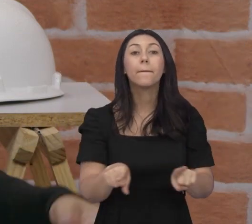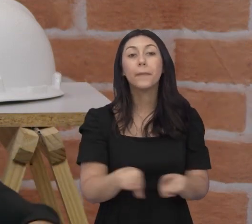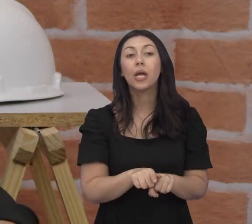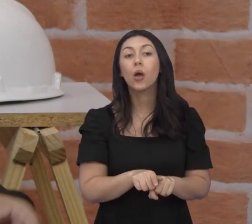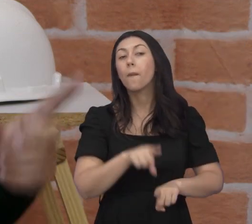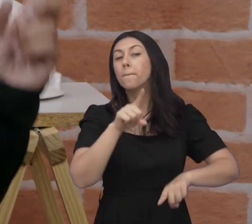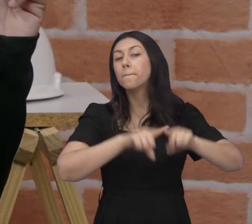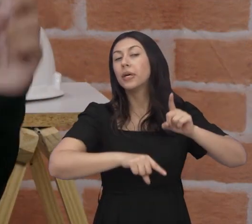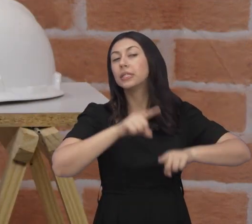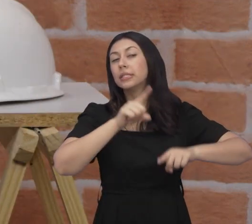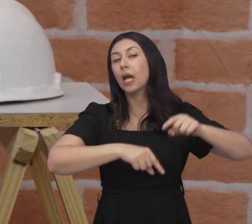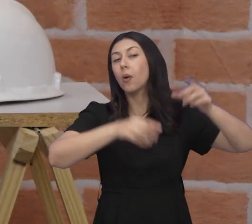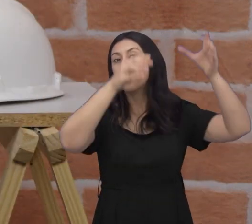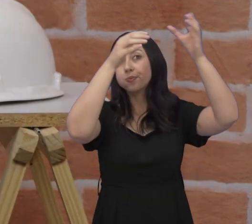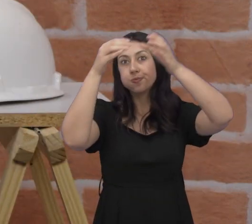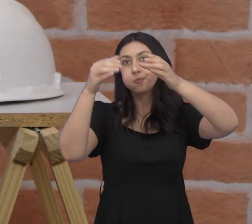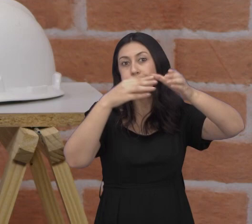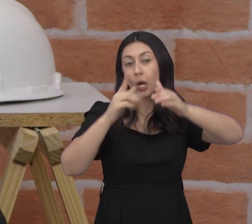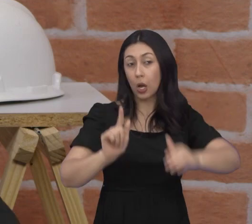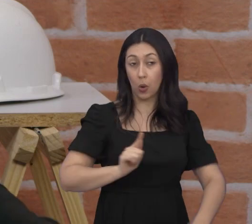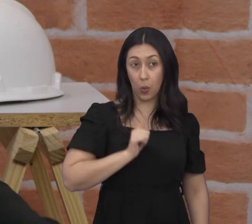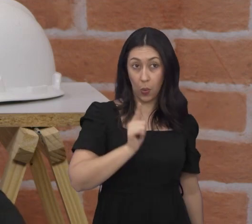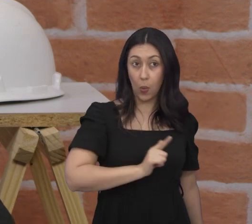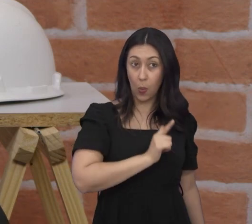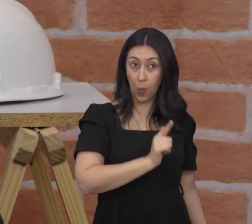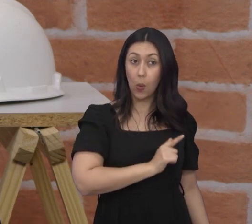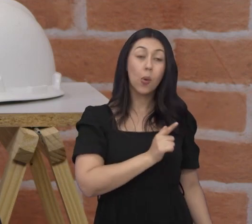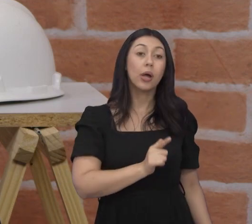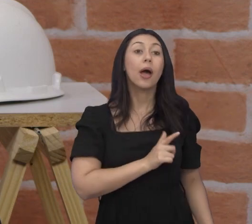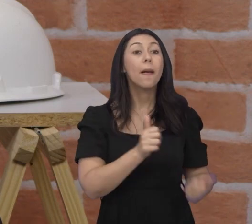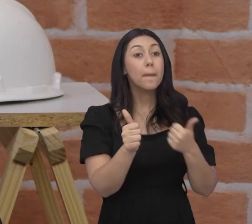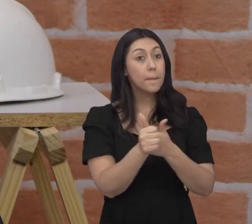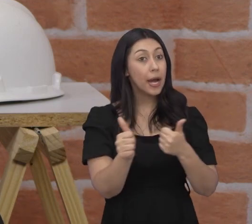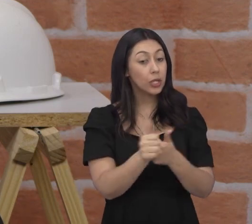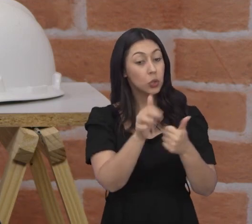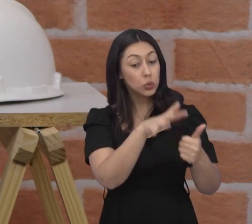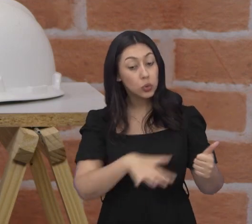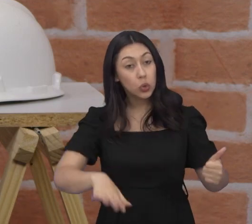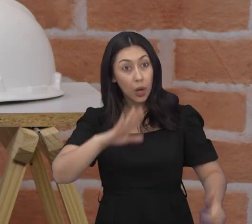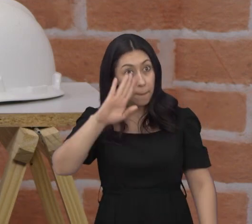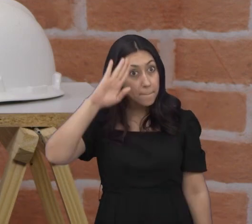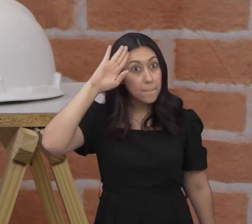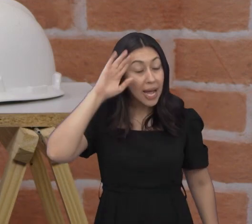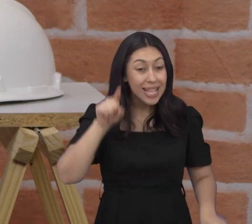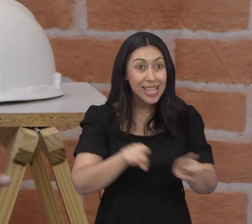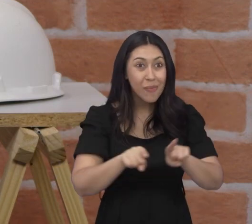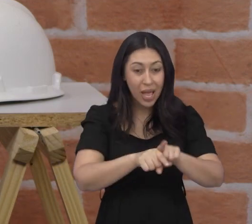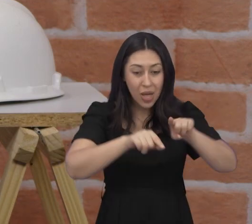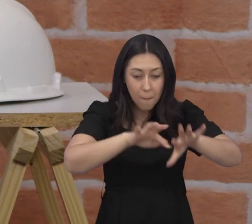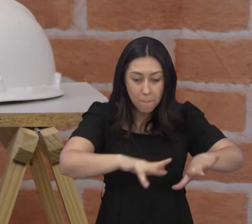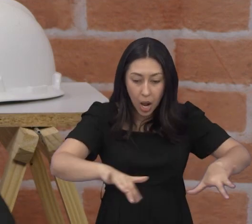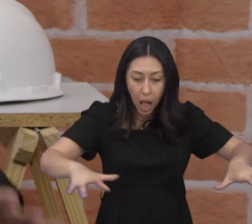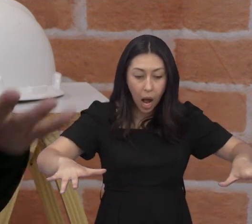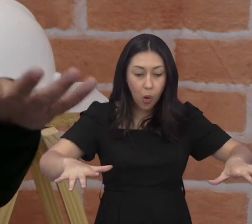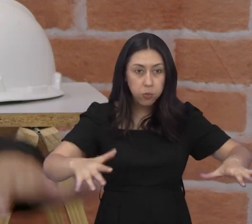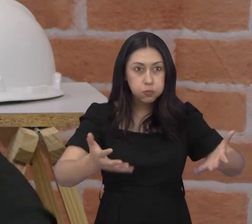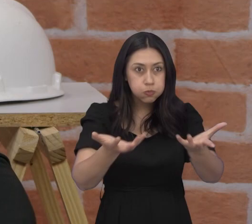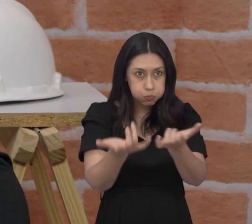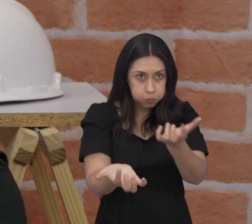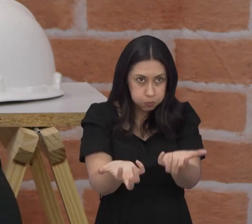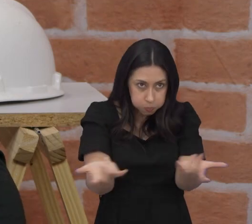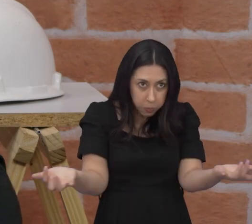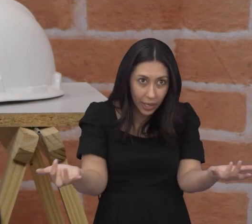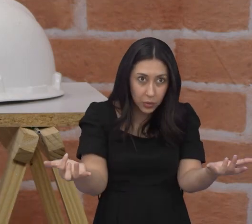de um objeto que desceu aqui em Guaratinguetá, no lado de uma área militar, e ficou a marca no solo do círculo ali do